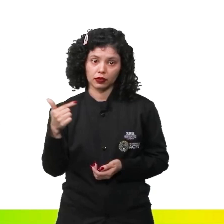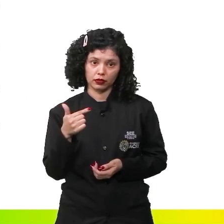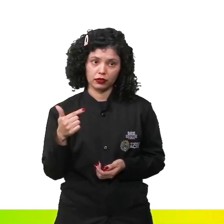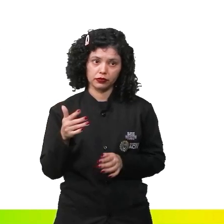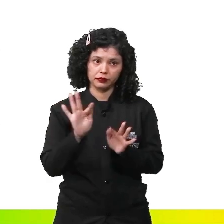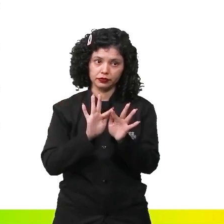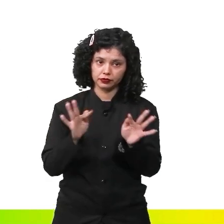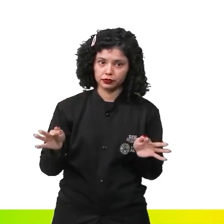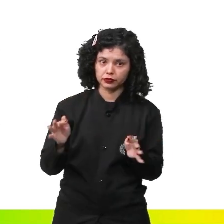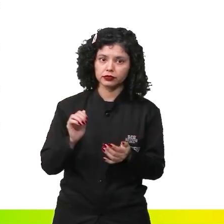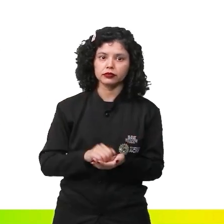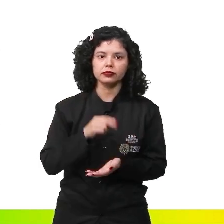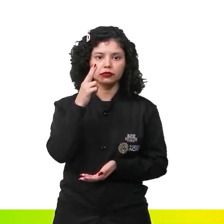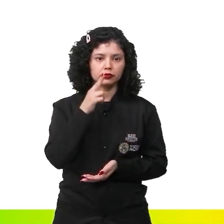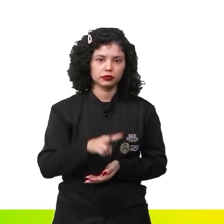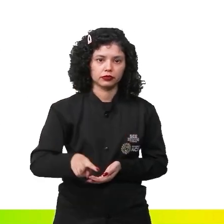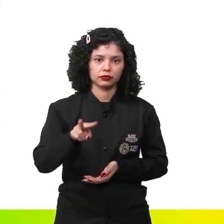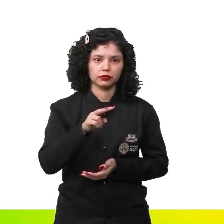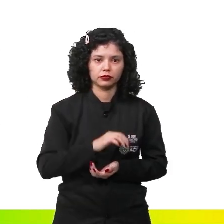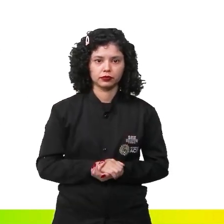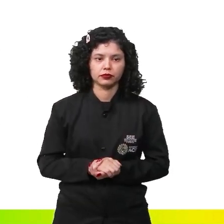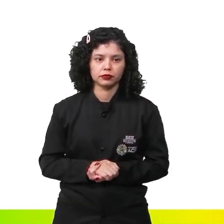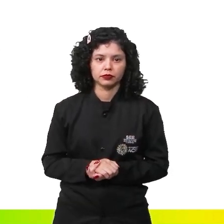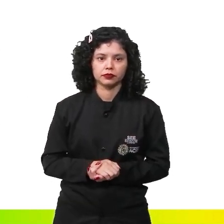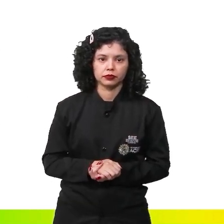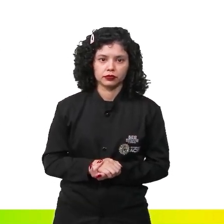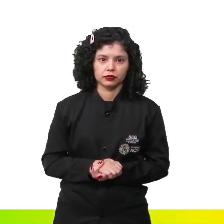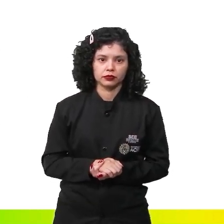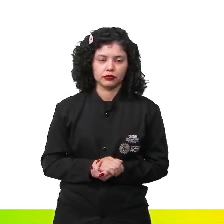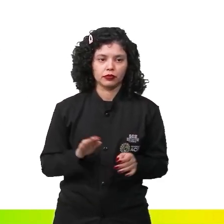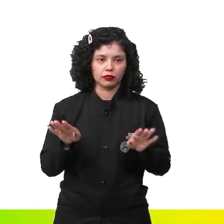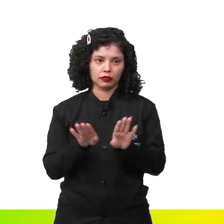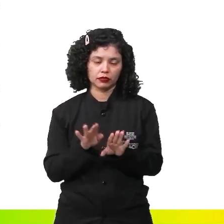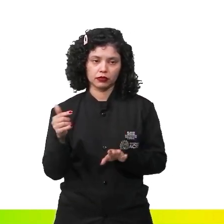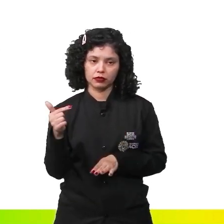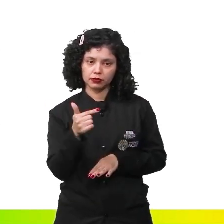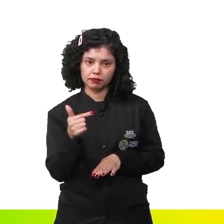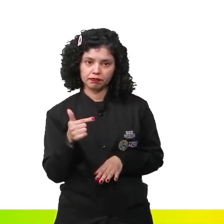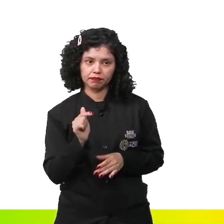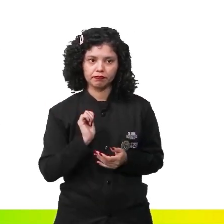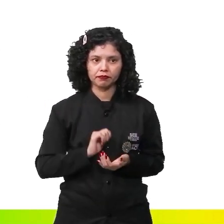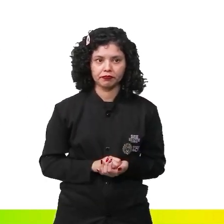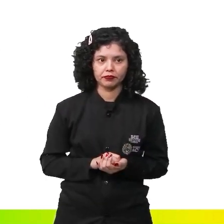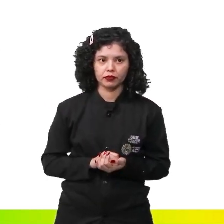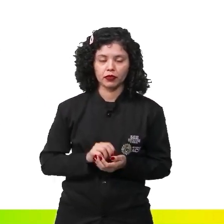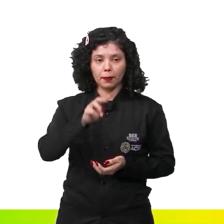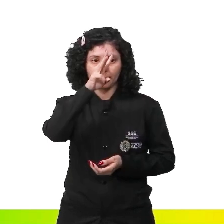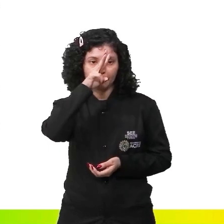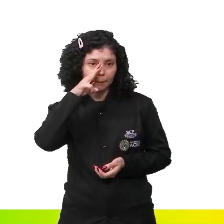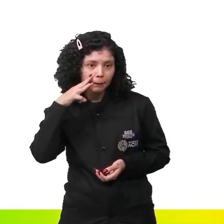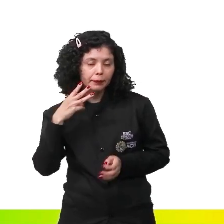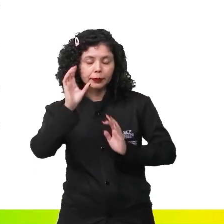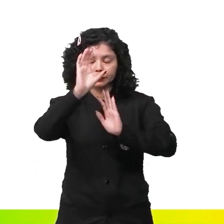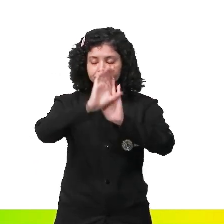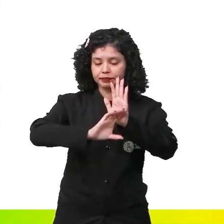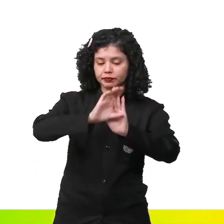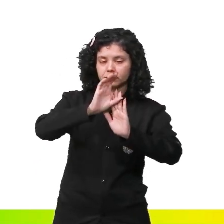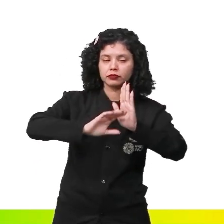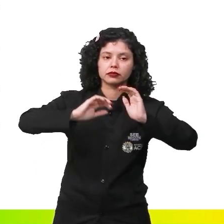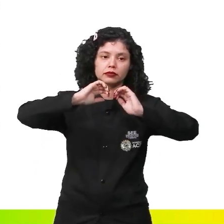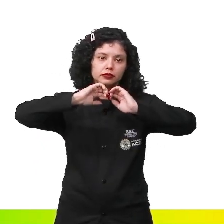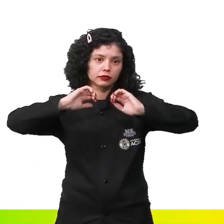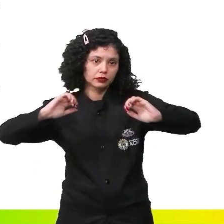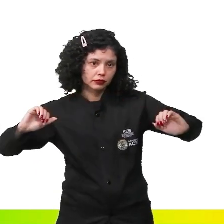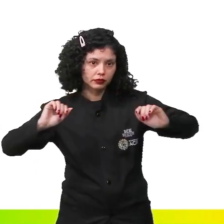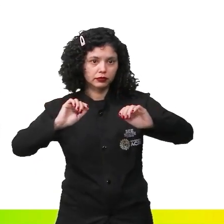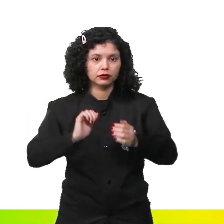segunda frase. Vamos visualizar. Na segunda frase, nós temos a seguinte afirmação. Marx